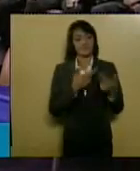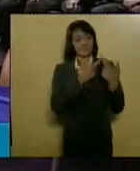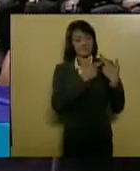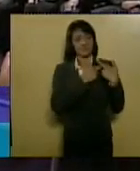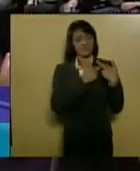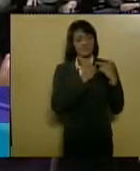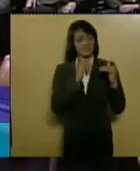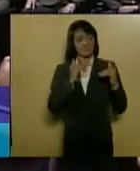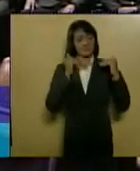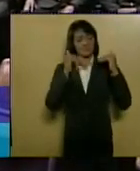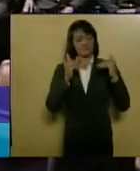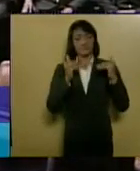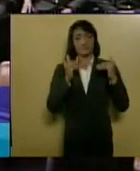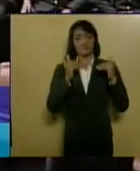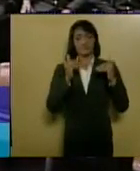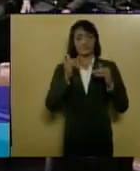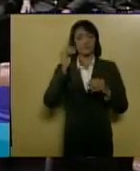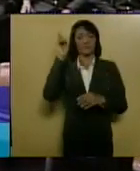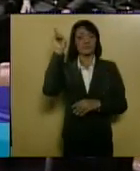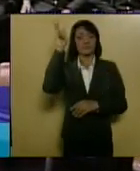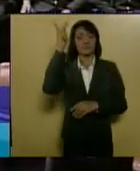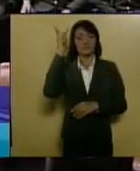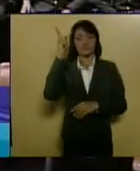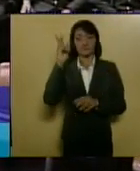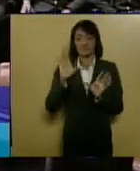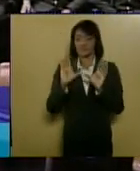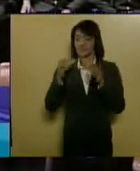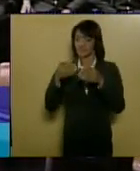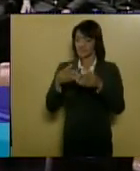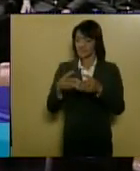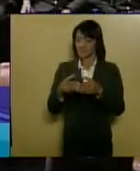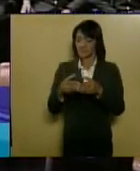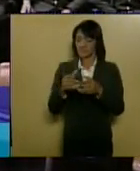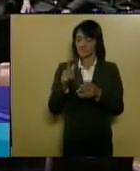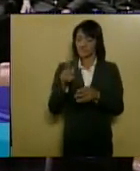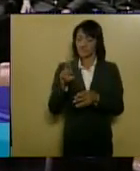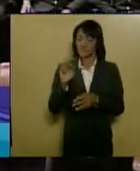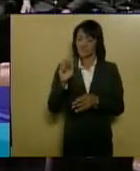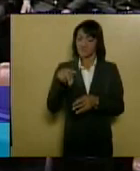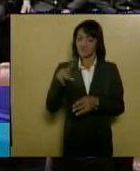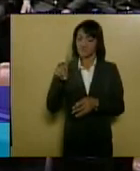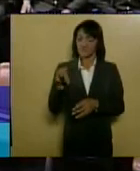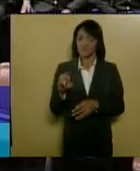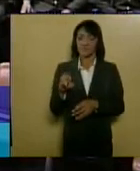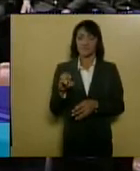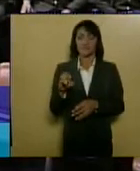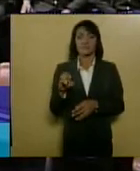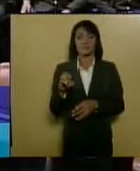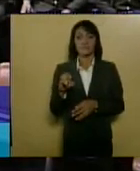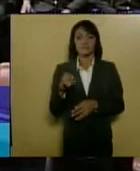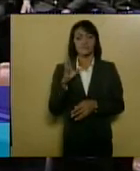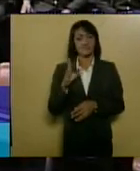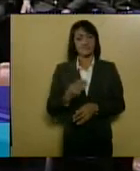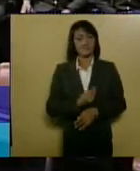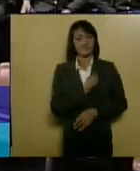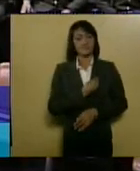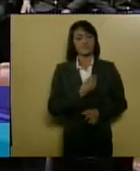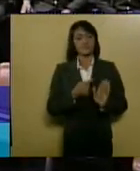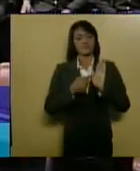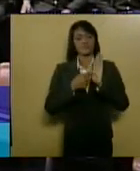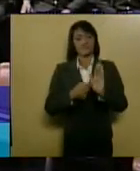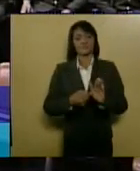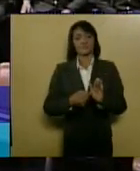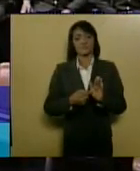estandarte histórico do Batalhão Campo Grande norteiam suas vidas no simbolismo representado pelos